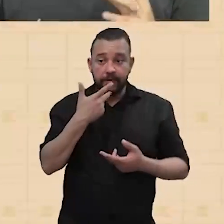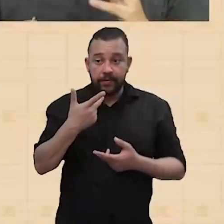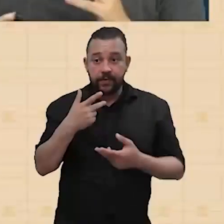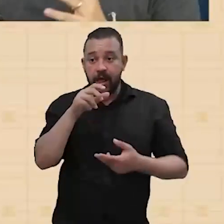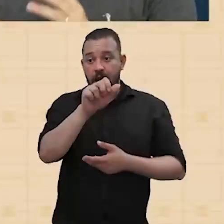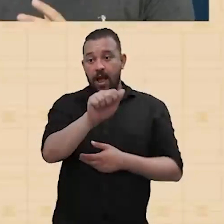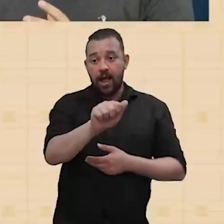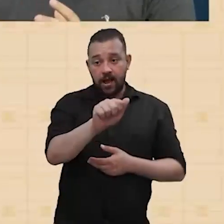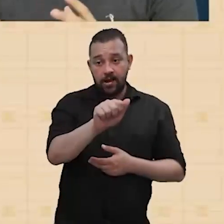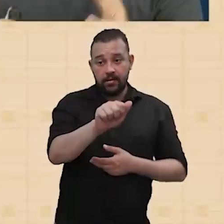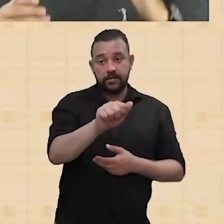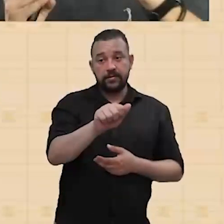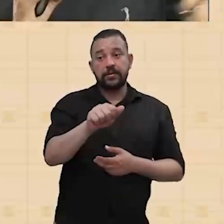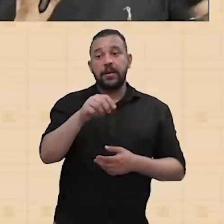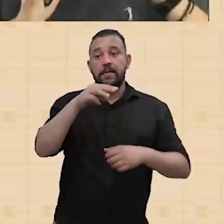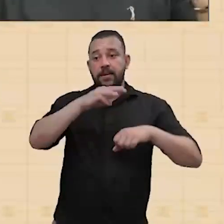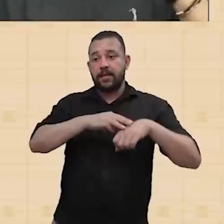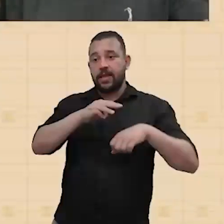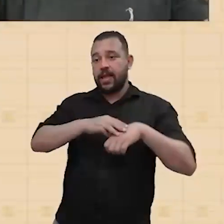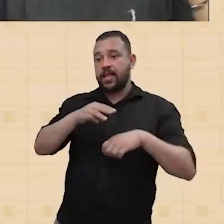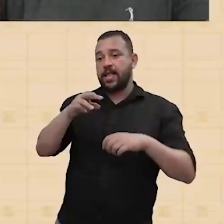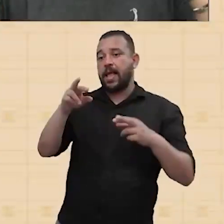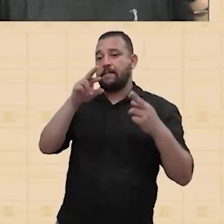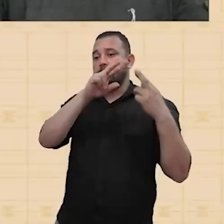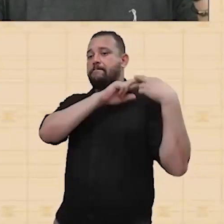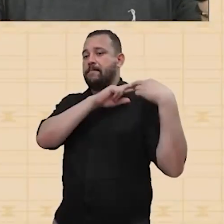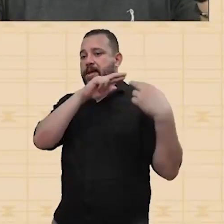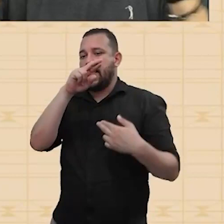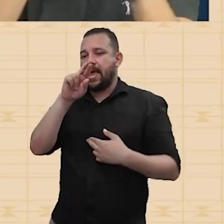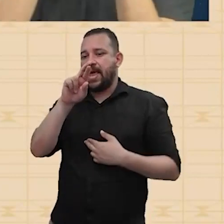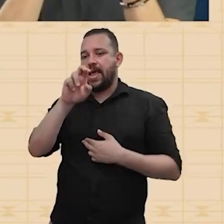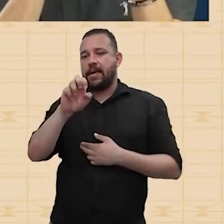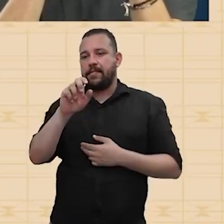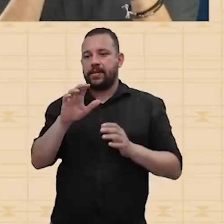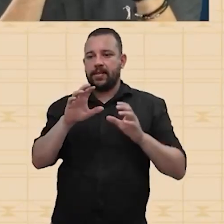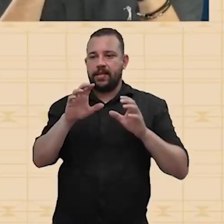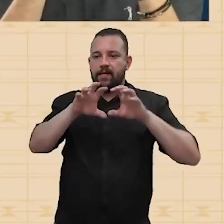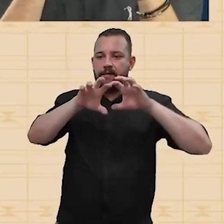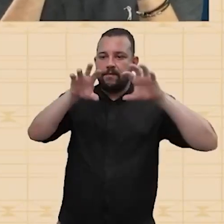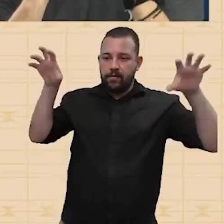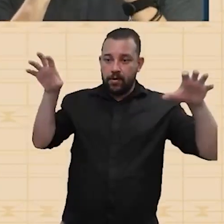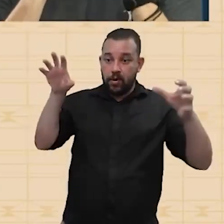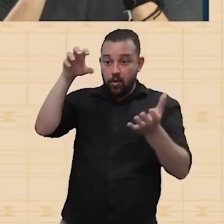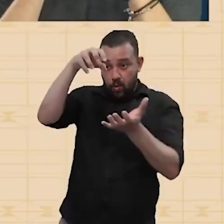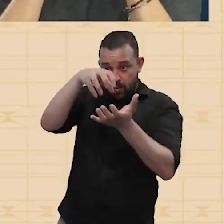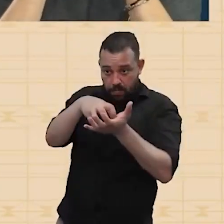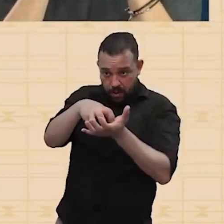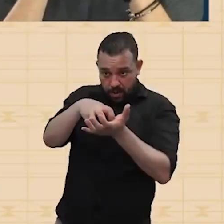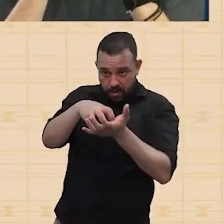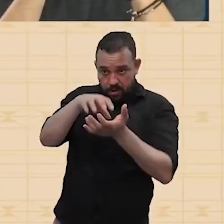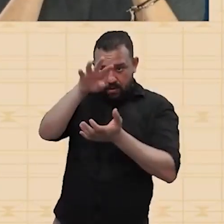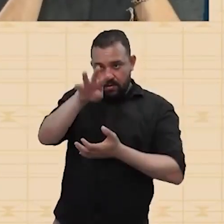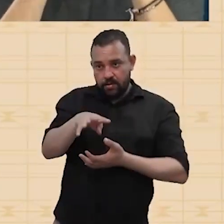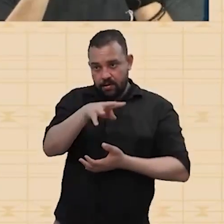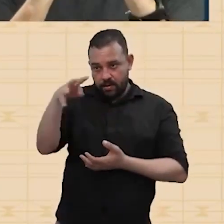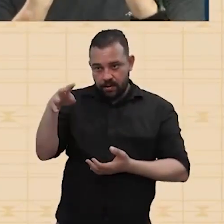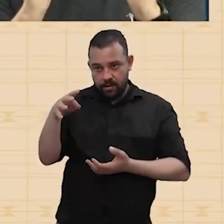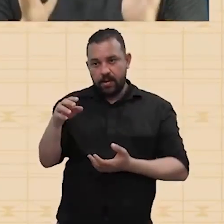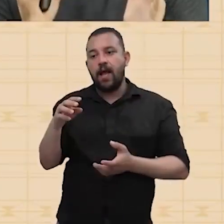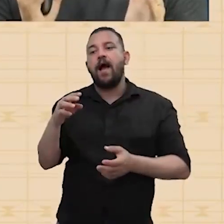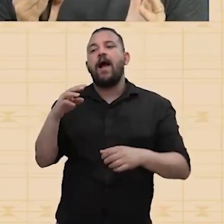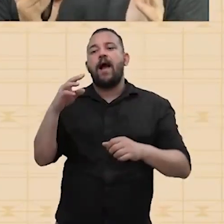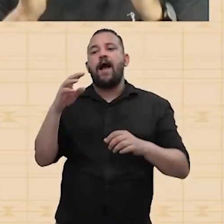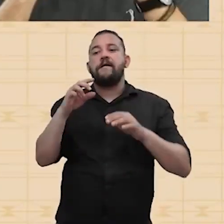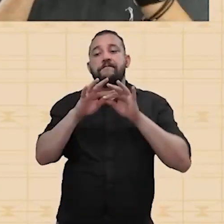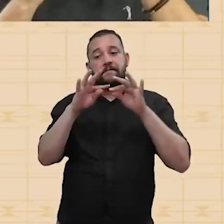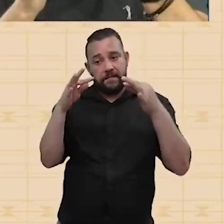metais representativos, que estão nas extremidades da tabela. No meio da tabela nós temos a família B,